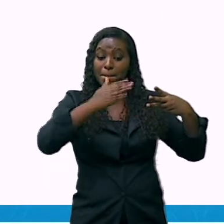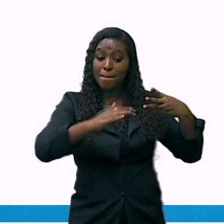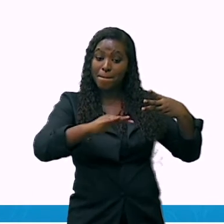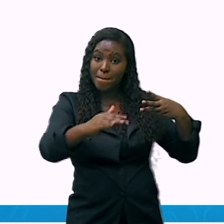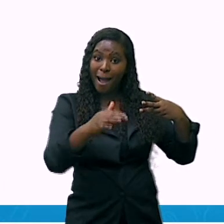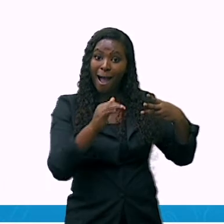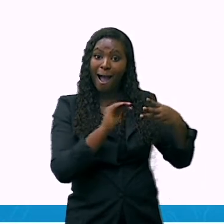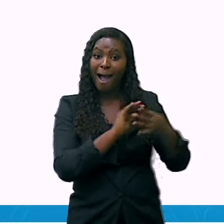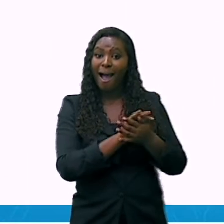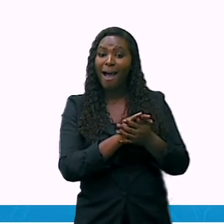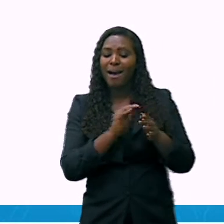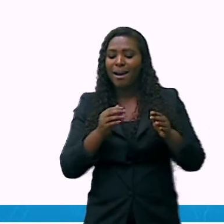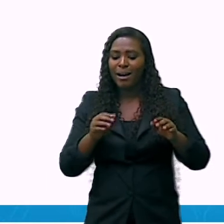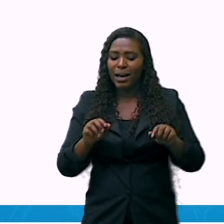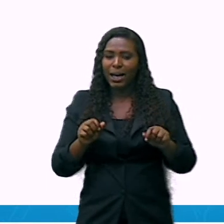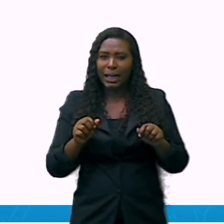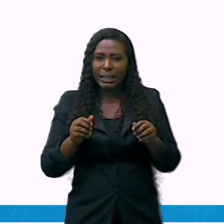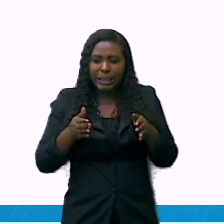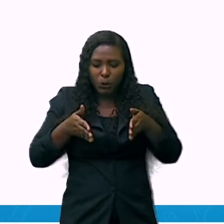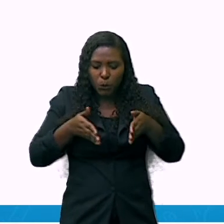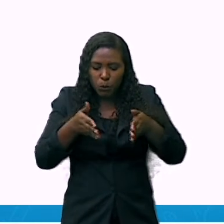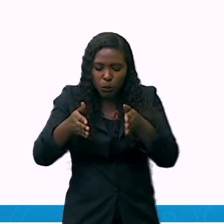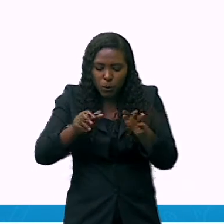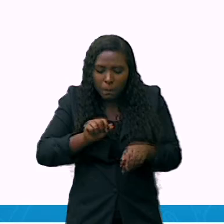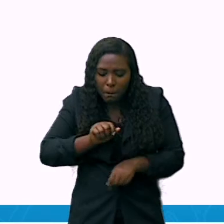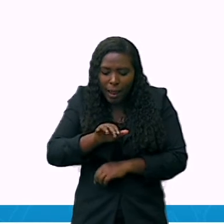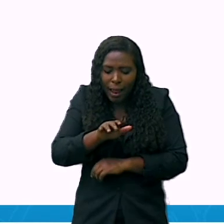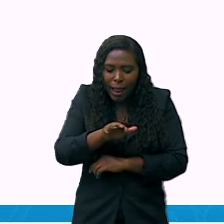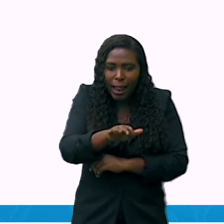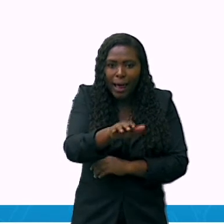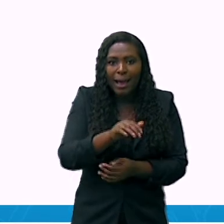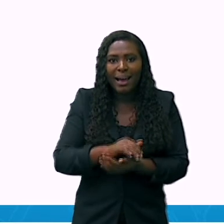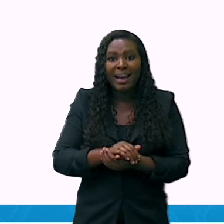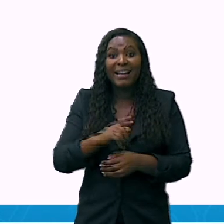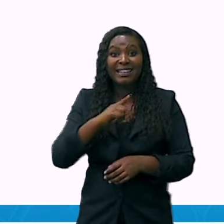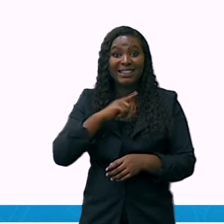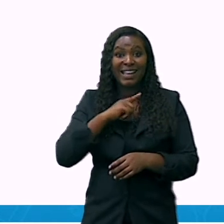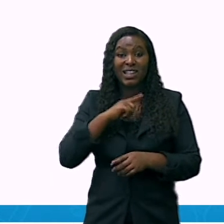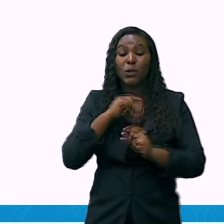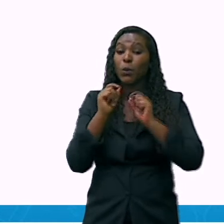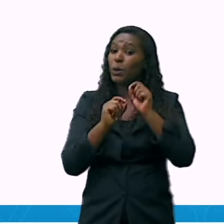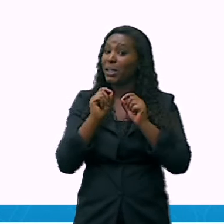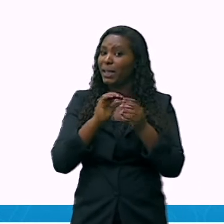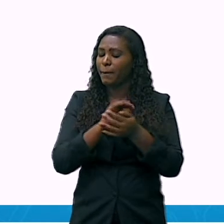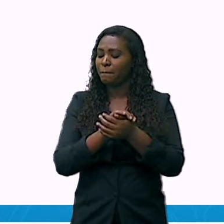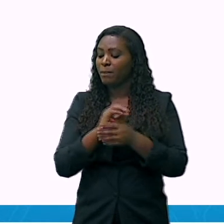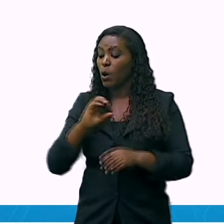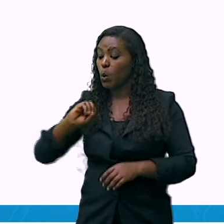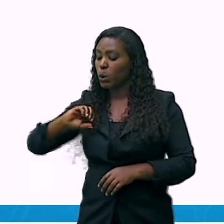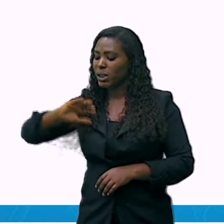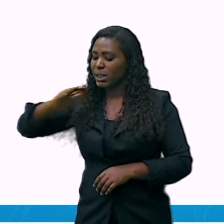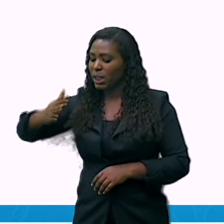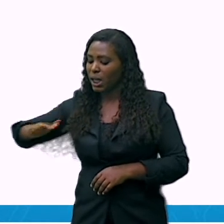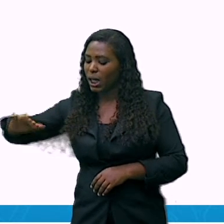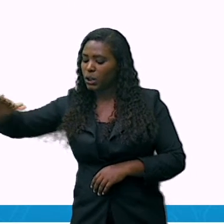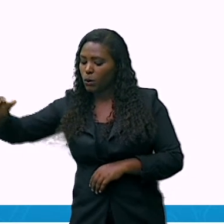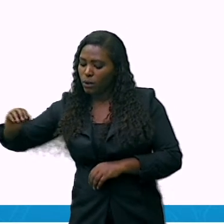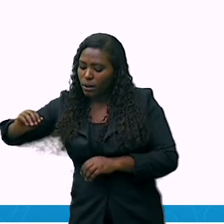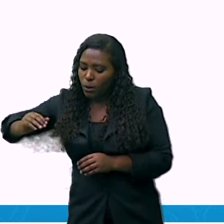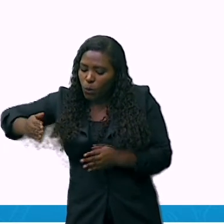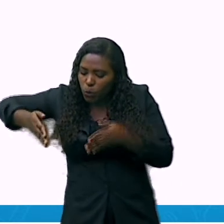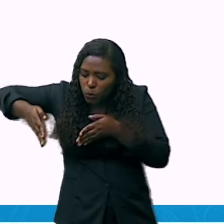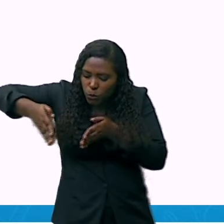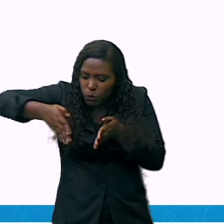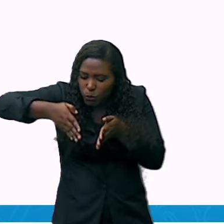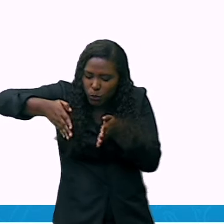uma ligação restrita com o oceano. Esta é a ligação de suas